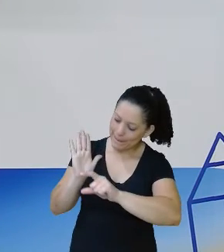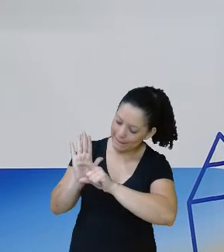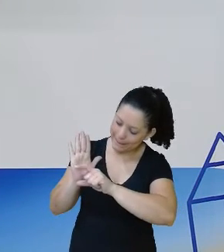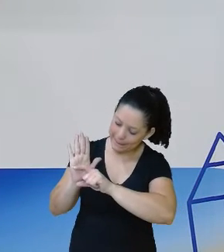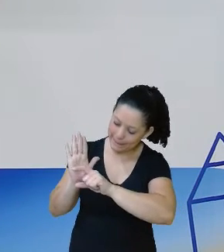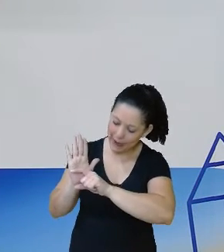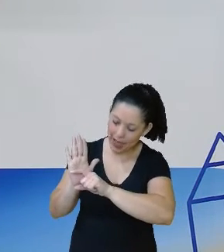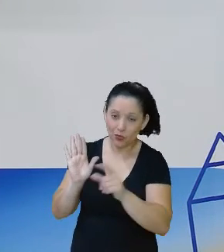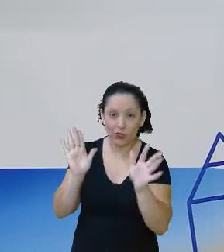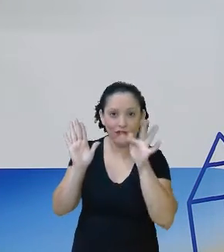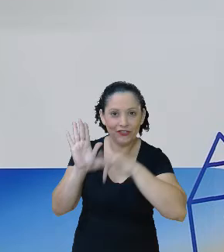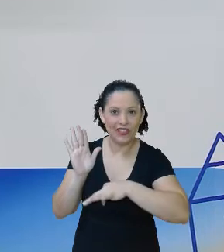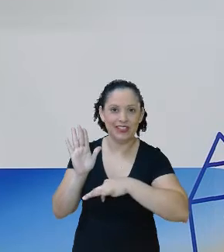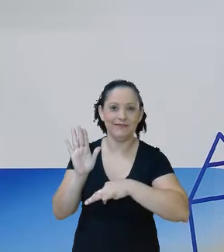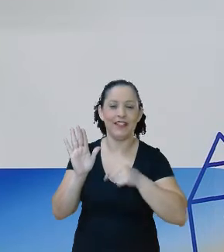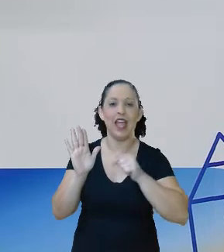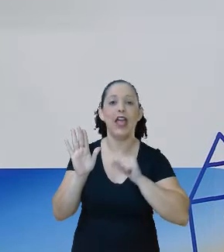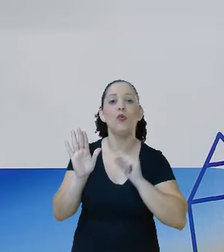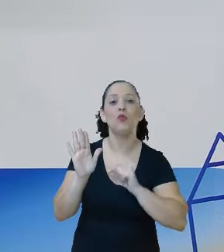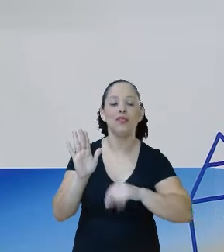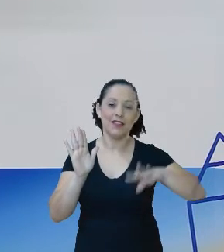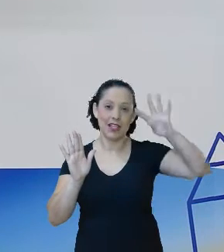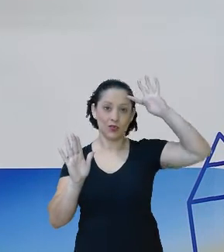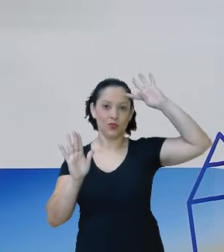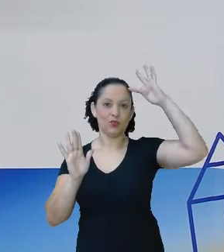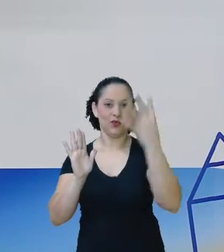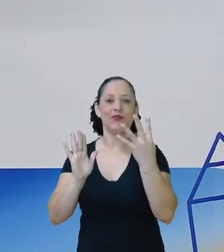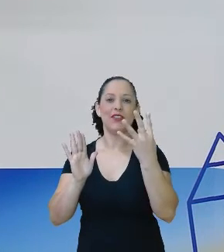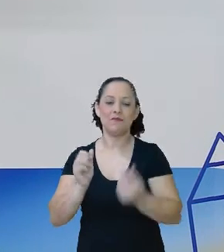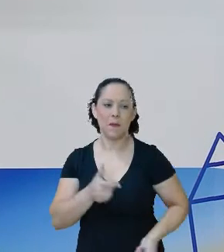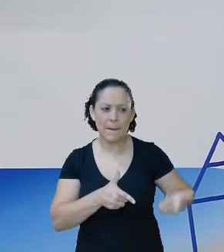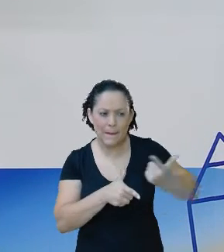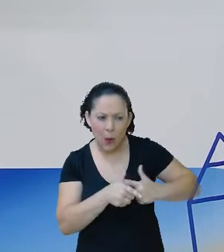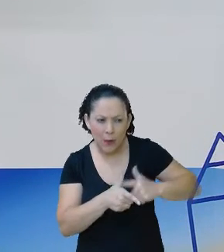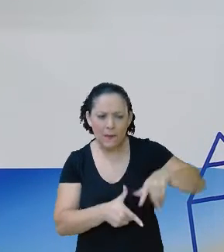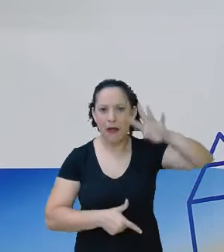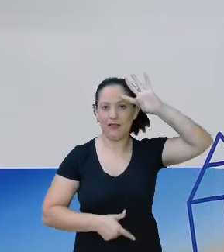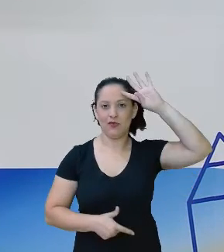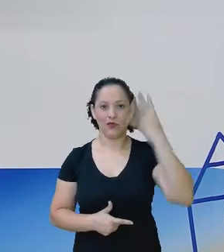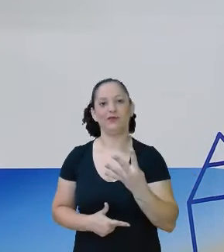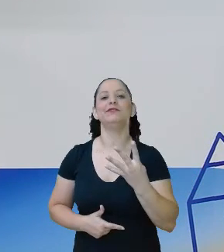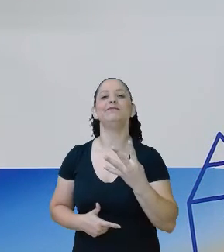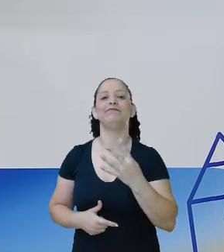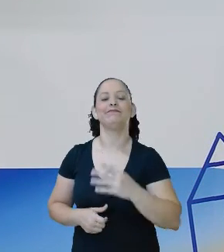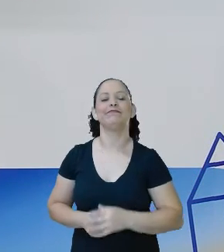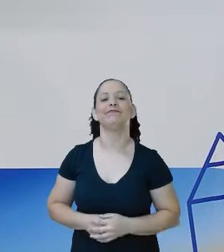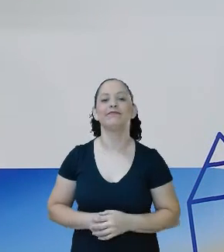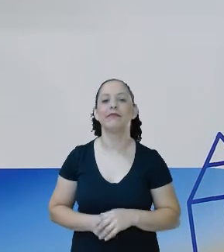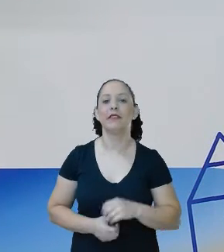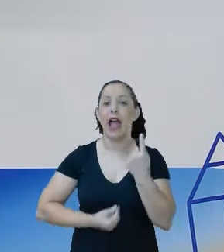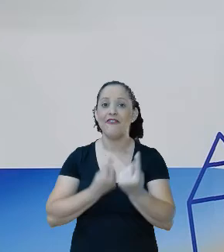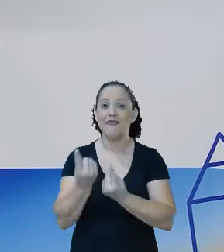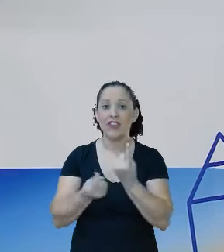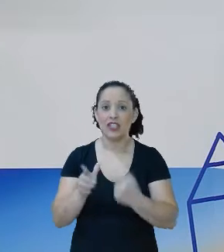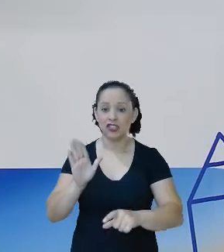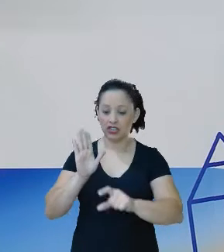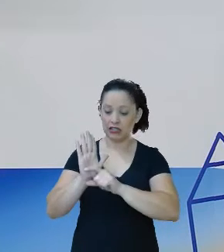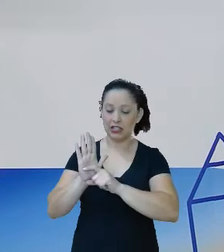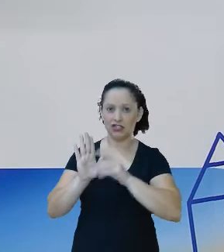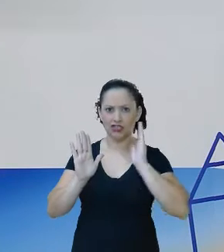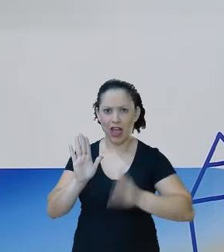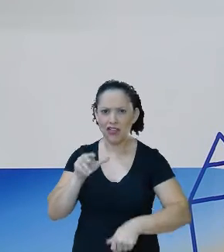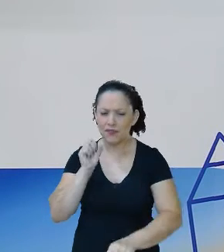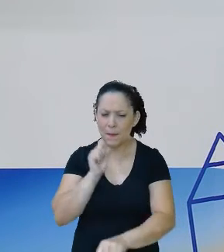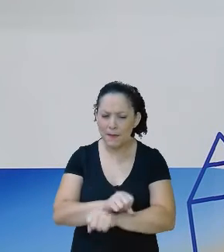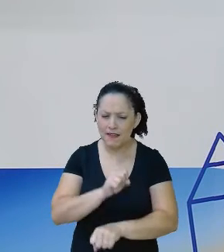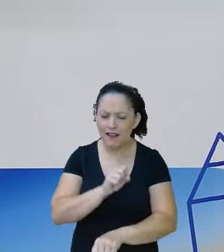temos o desfecho, que é a solução daquele problema. Às vezes, o desfecho é algo já esperado, todo